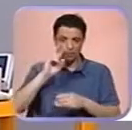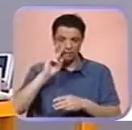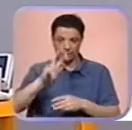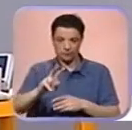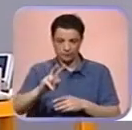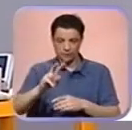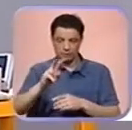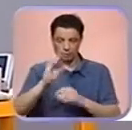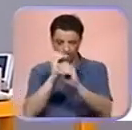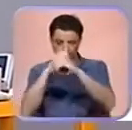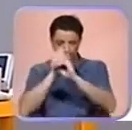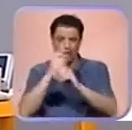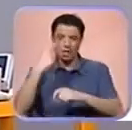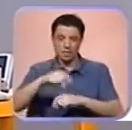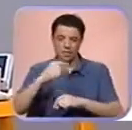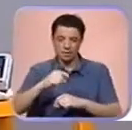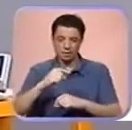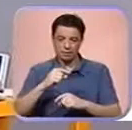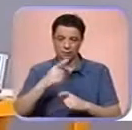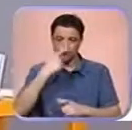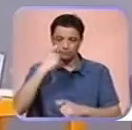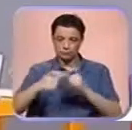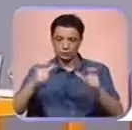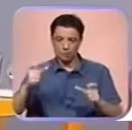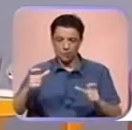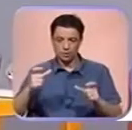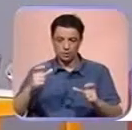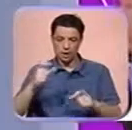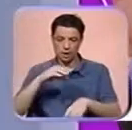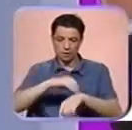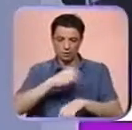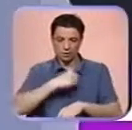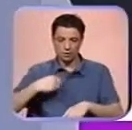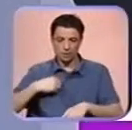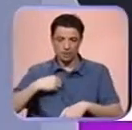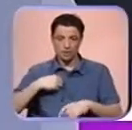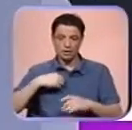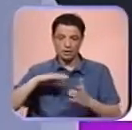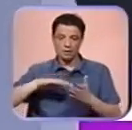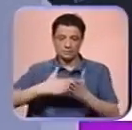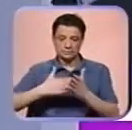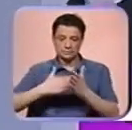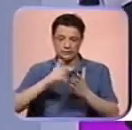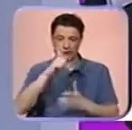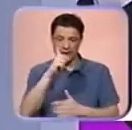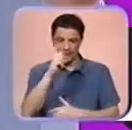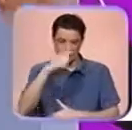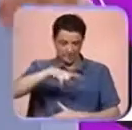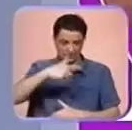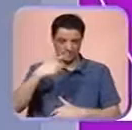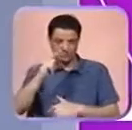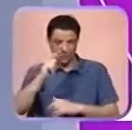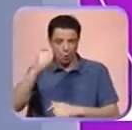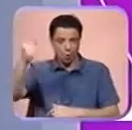do oftalmoscópio ou quando as pessoas estão nos biomicroscópios no consultório do oftalmologista, quando põe o queixinho e nós pomos uma lente com luz, a pessoa incomoda-se um bocadinho de